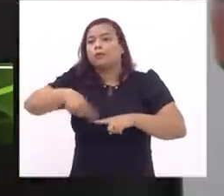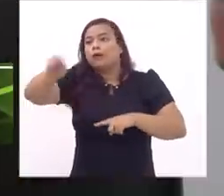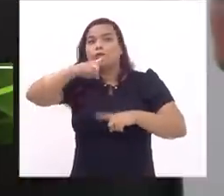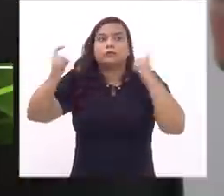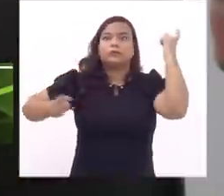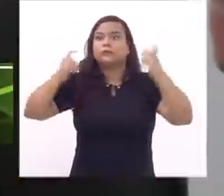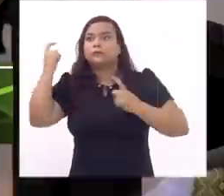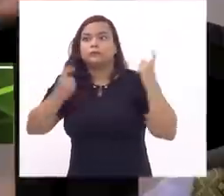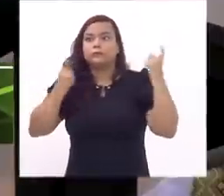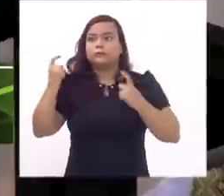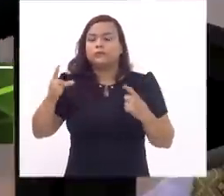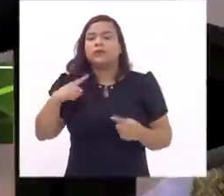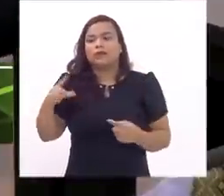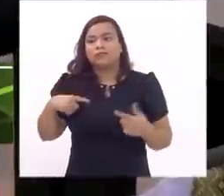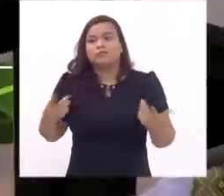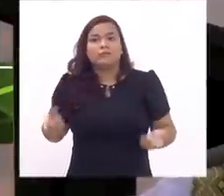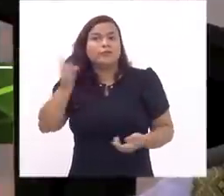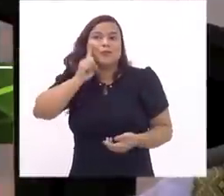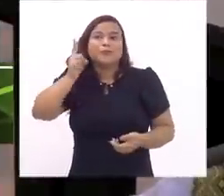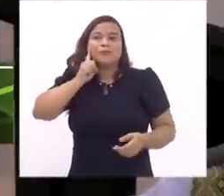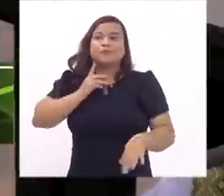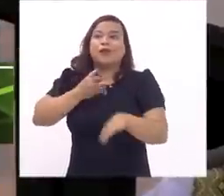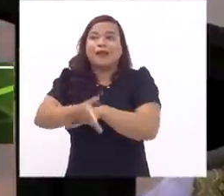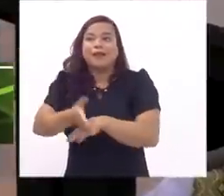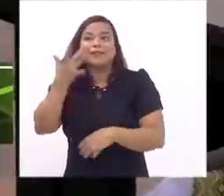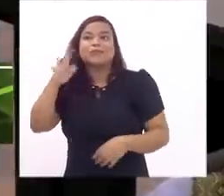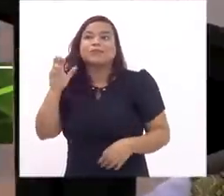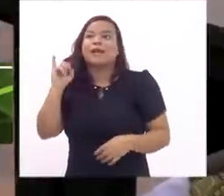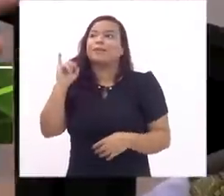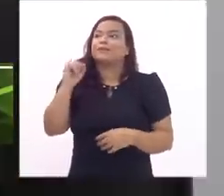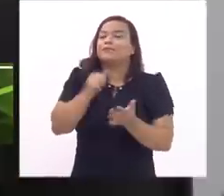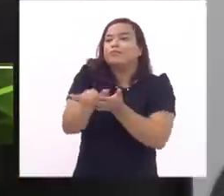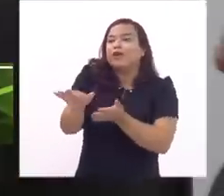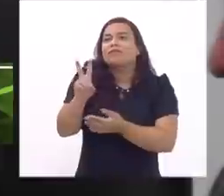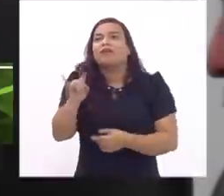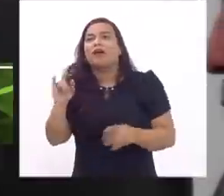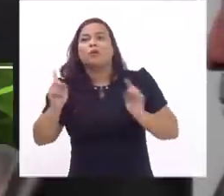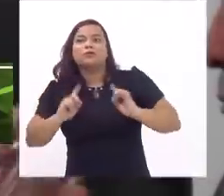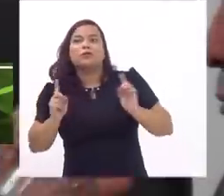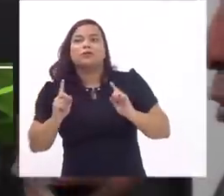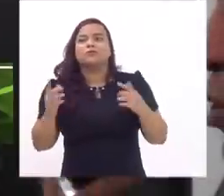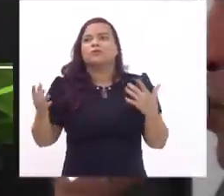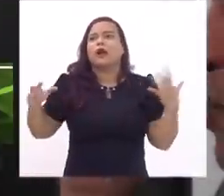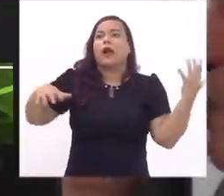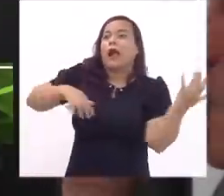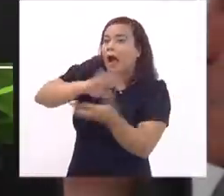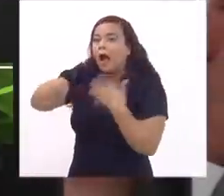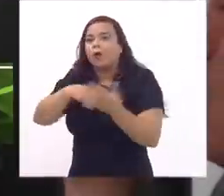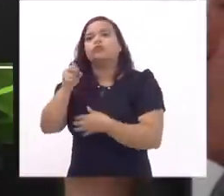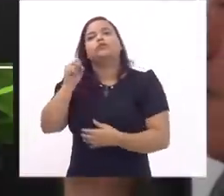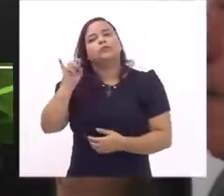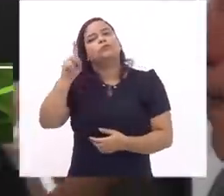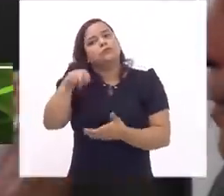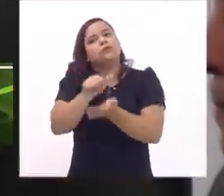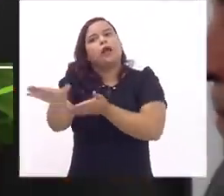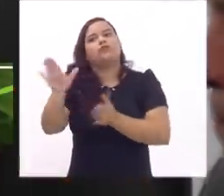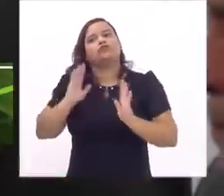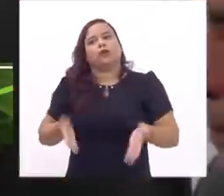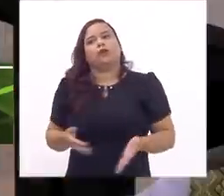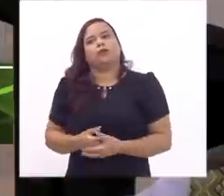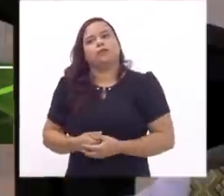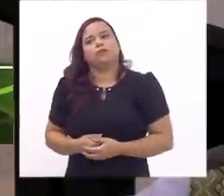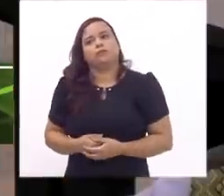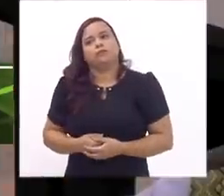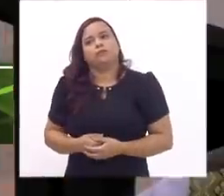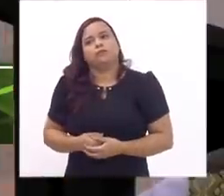Eu sei, me diga, dia após dia, eles entram na SEDAE e não sabem se vão voltar para lá. Sim, veja só. Como é caos que pode... é se tivessem desempregados. Ah, se eles não